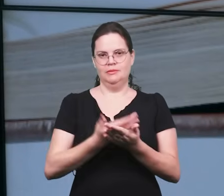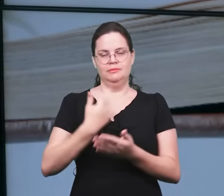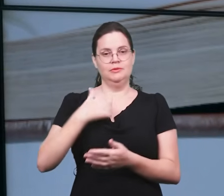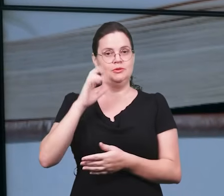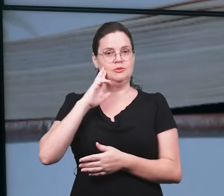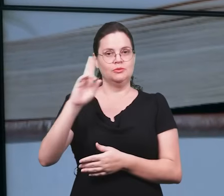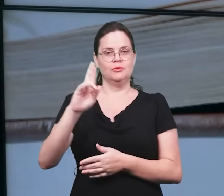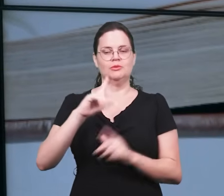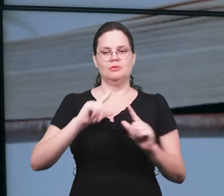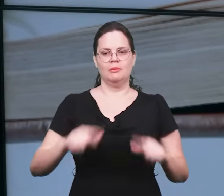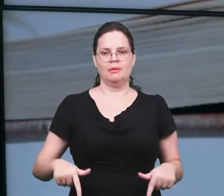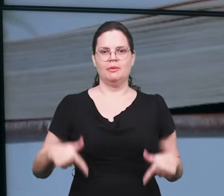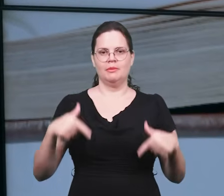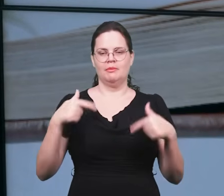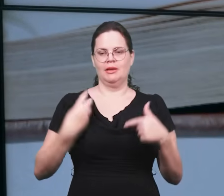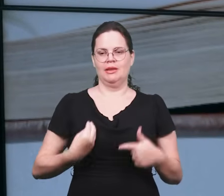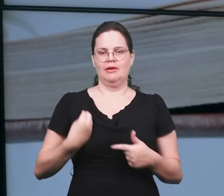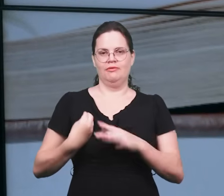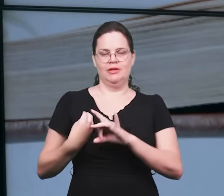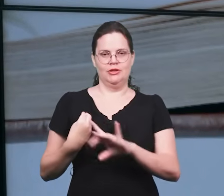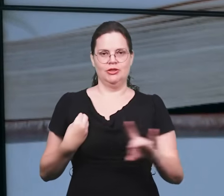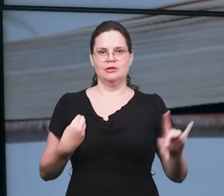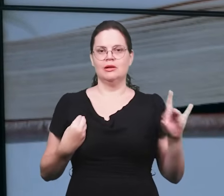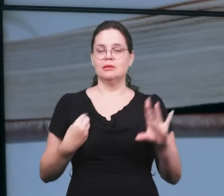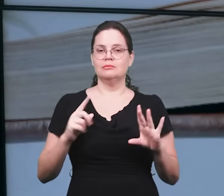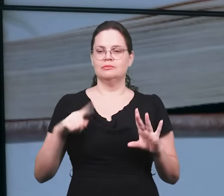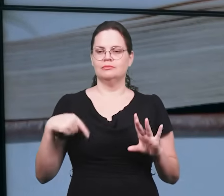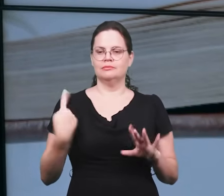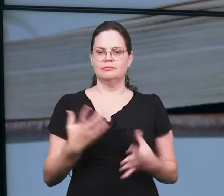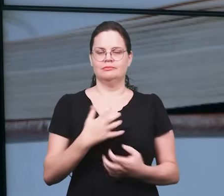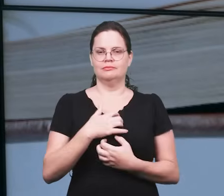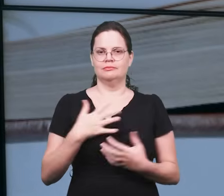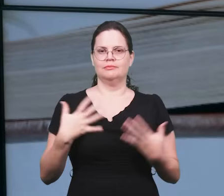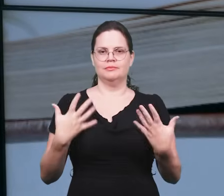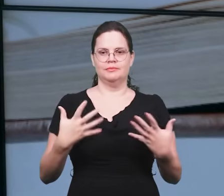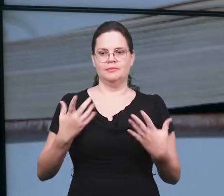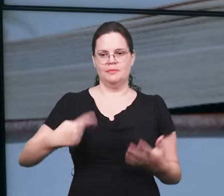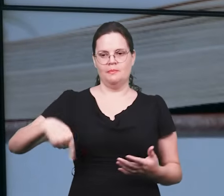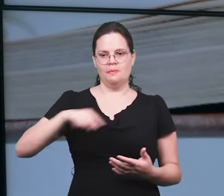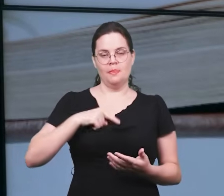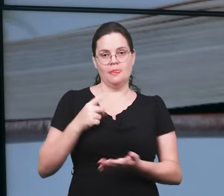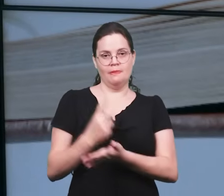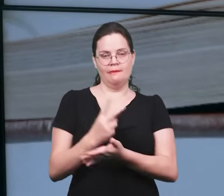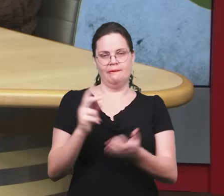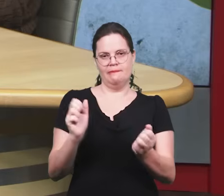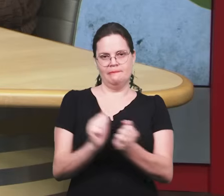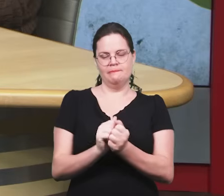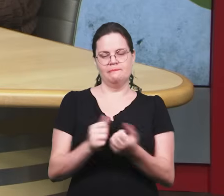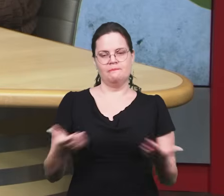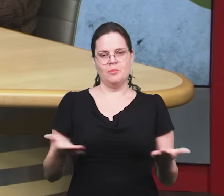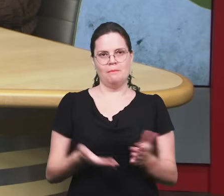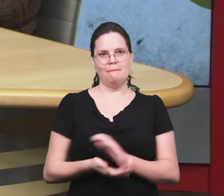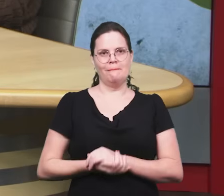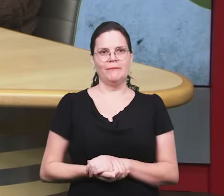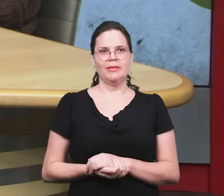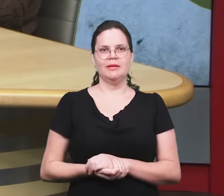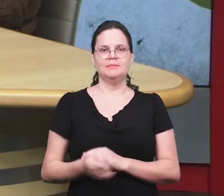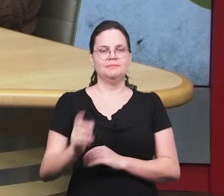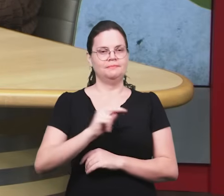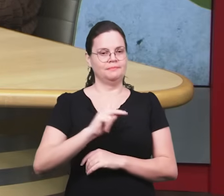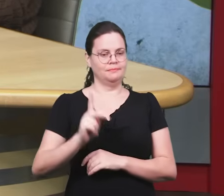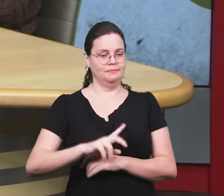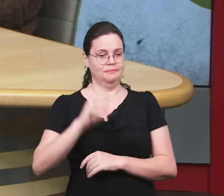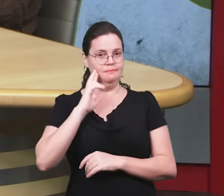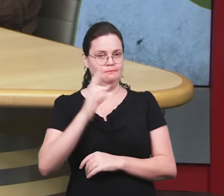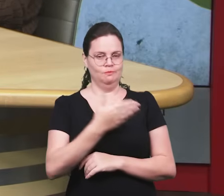na vida de todos que nos acompanham, né? É uma alegria sempre estarmos aqui toda semana. A paz do Senhor, Cris,